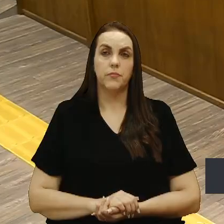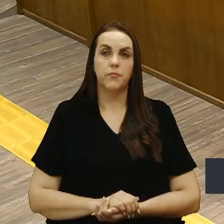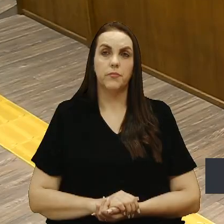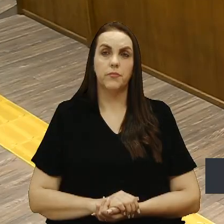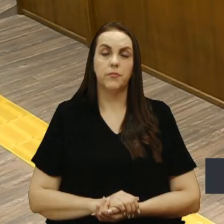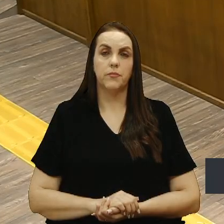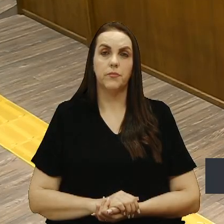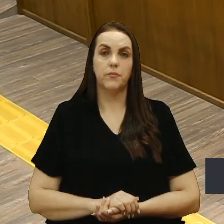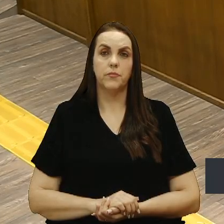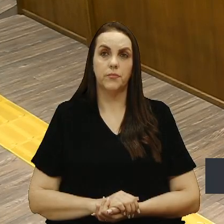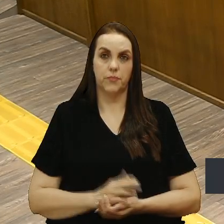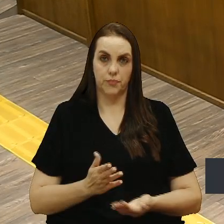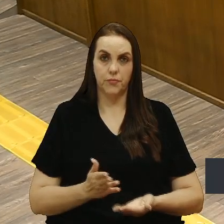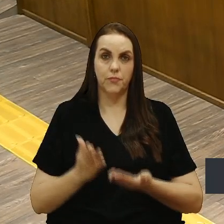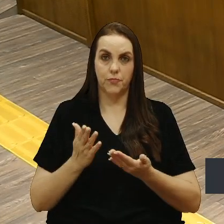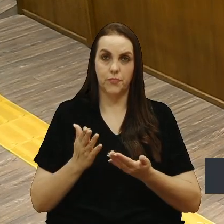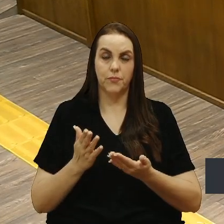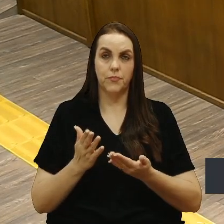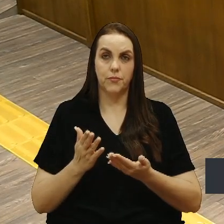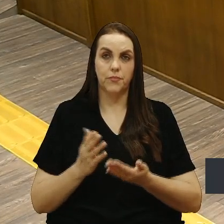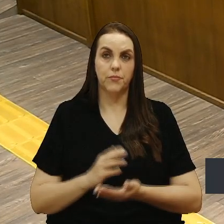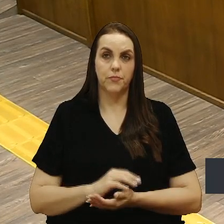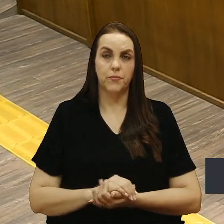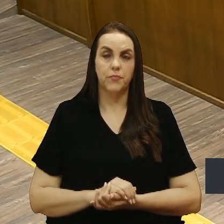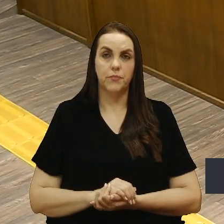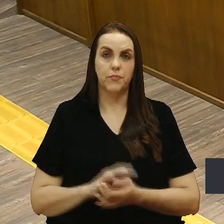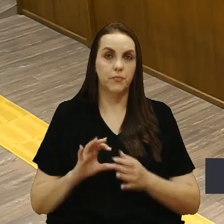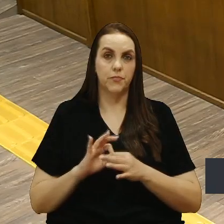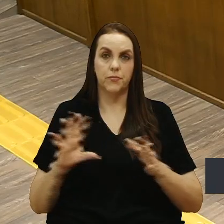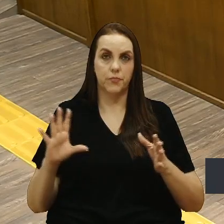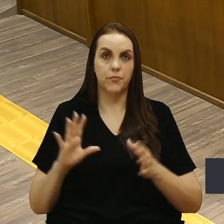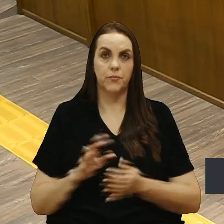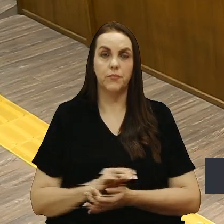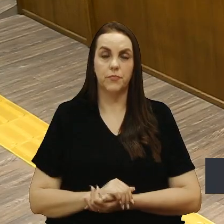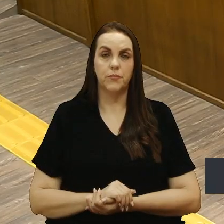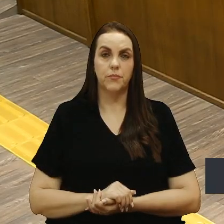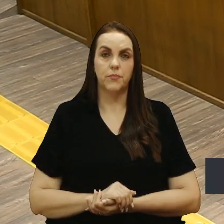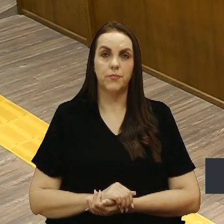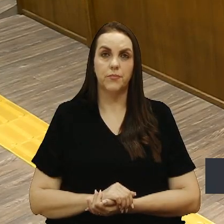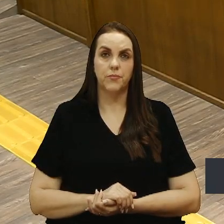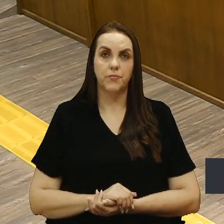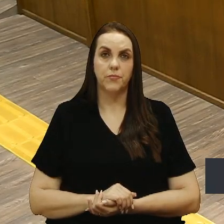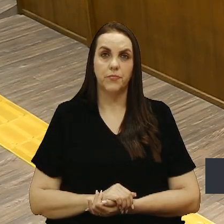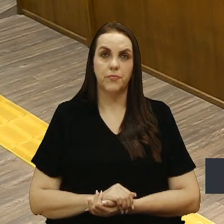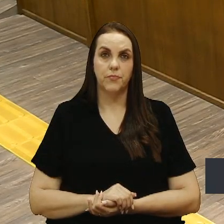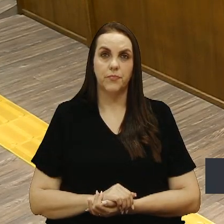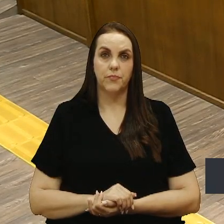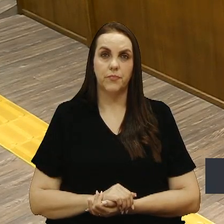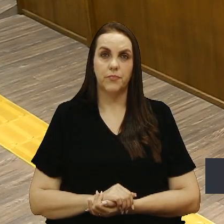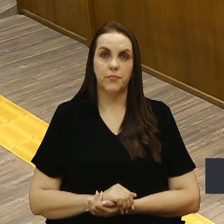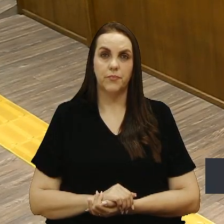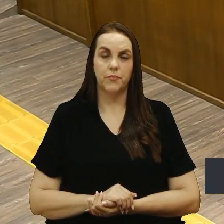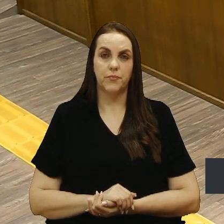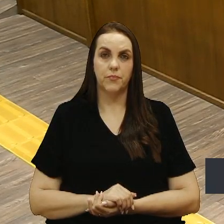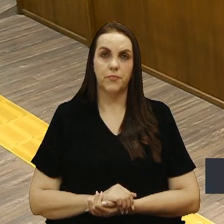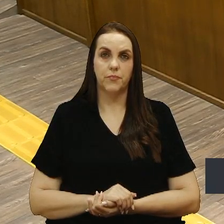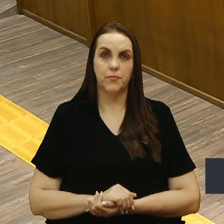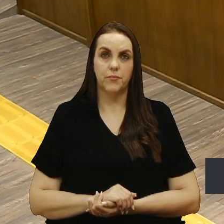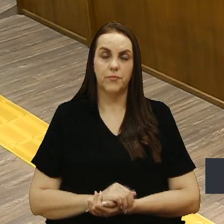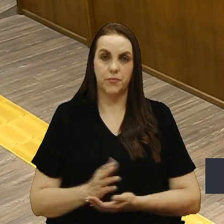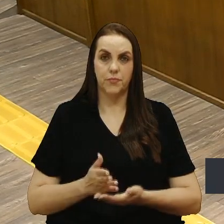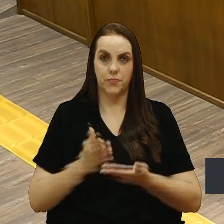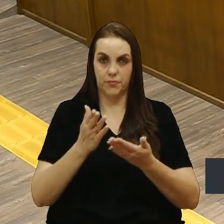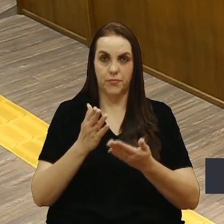Uma Por parte, favor, vereador Vossa Iago. Excelência está autorizado. Obrigado. Se puder ser breve e de imediato,